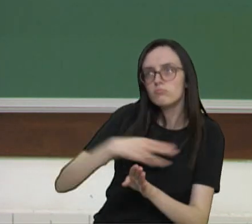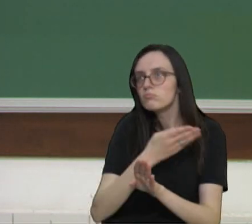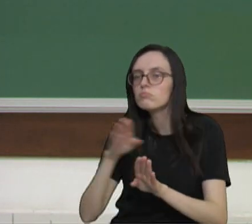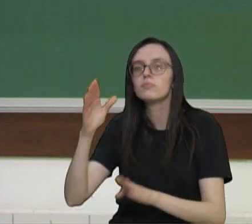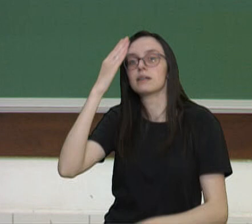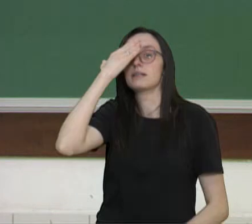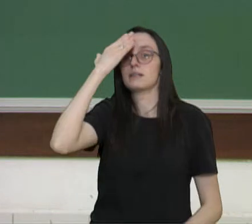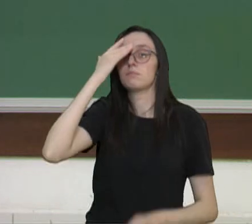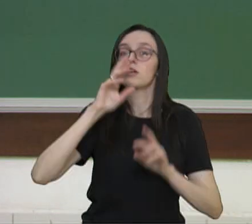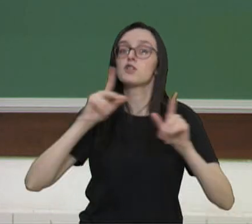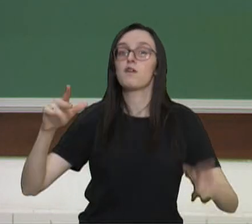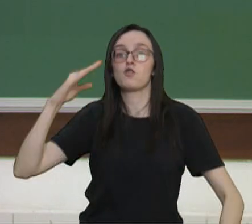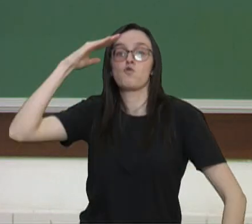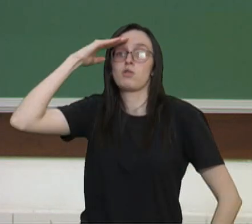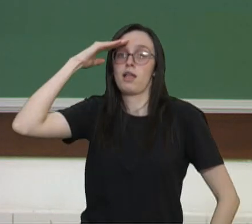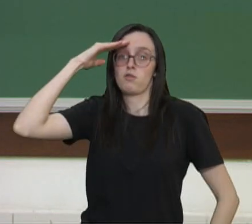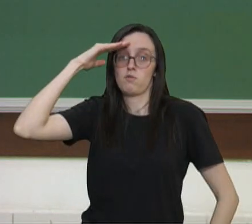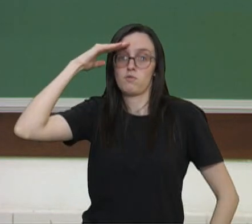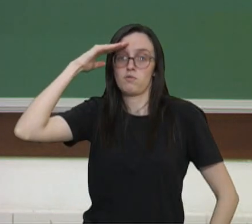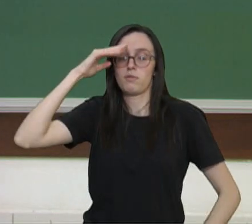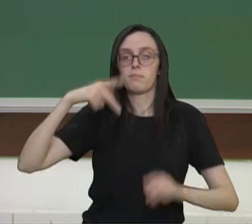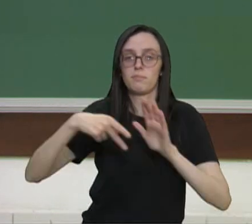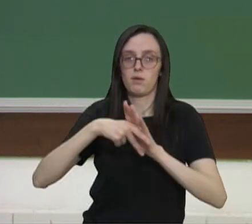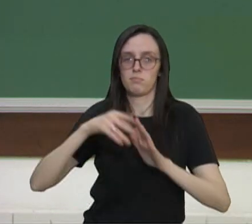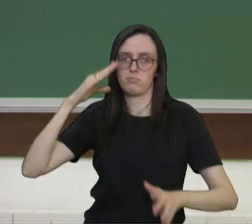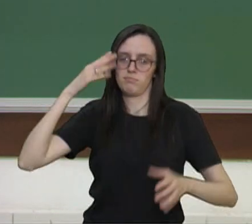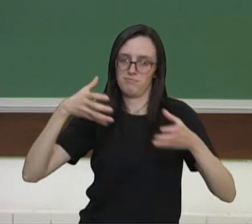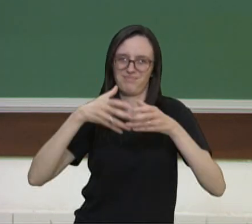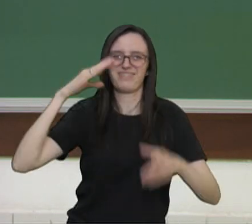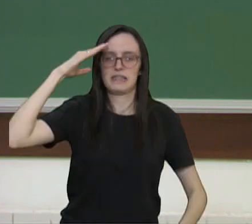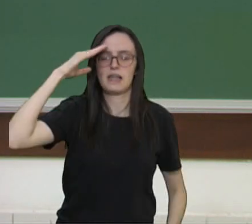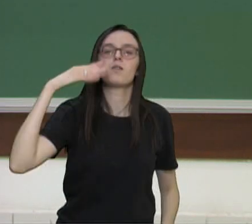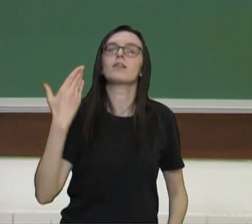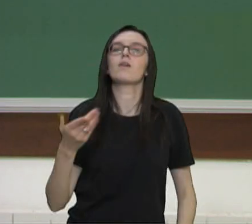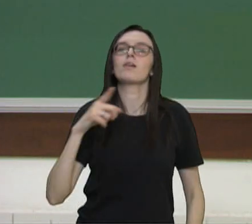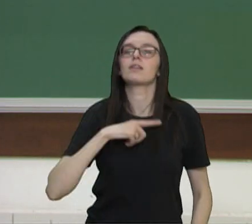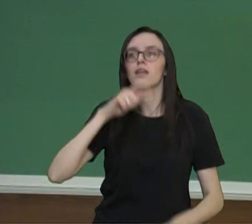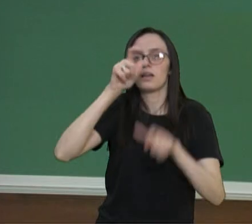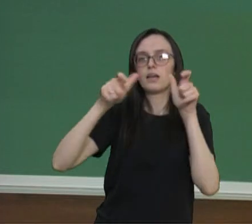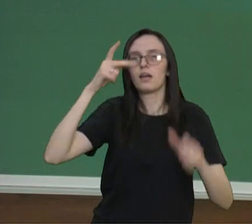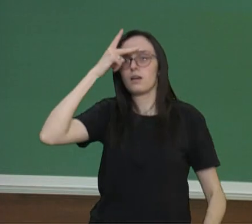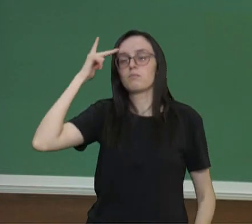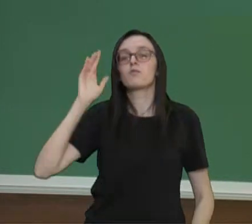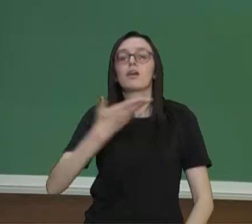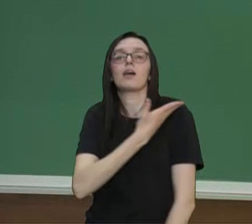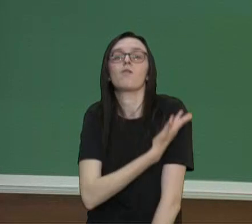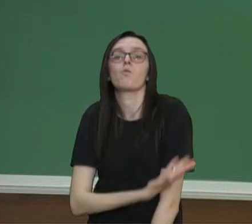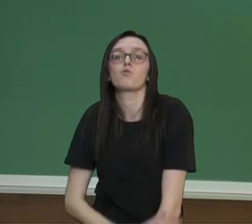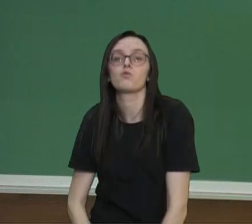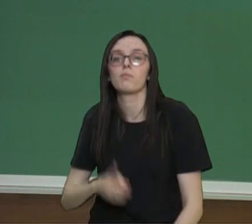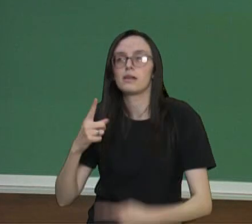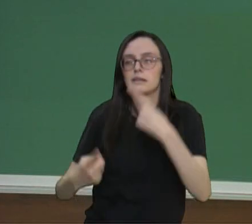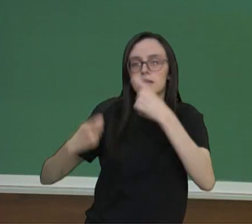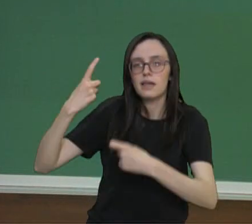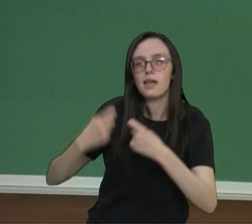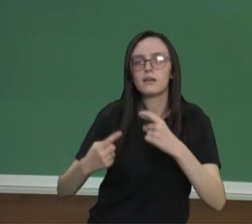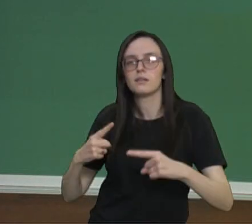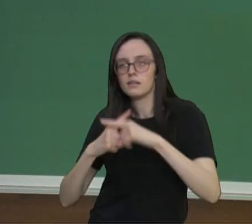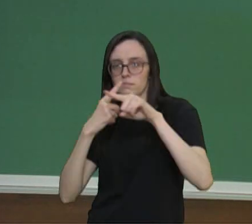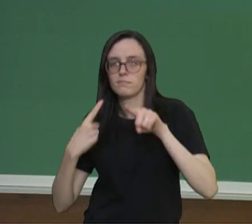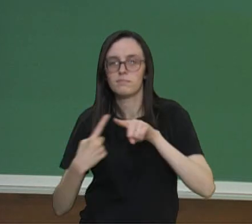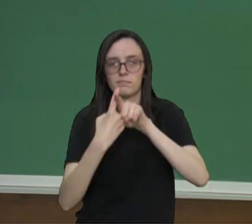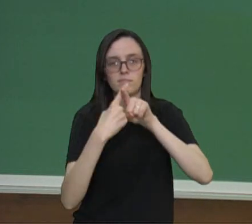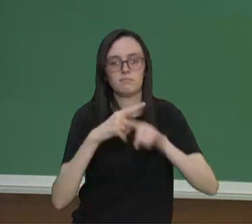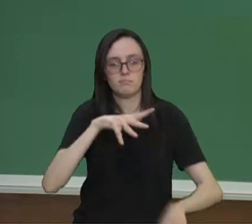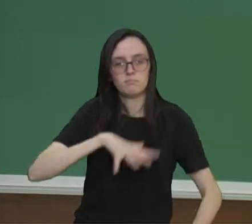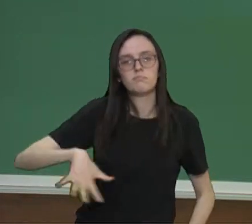de mata diferente dos soldados do exército. Então você tem pessoas acostumadas a guerras, a confrontos no